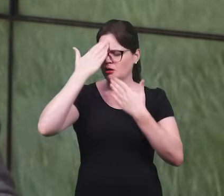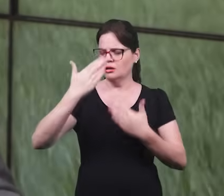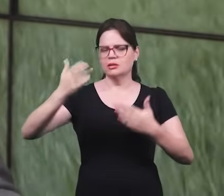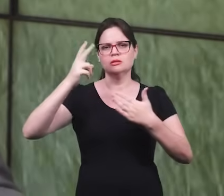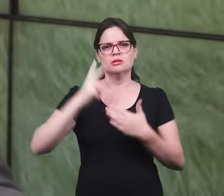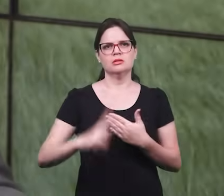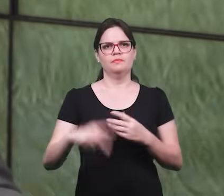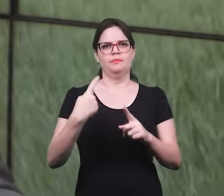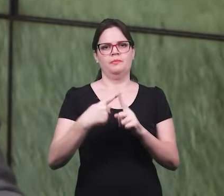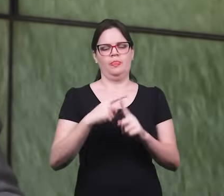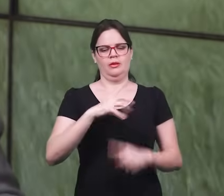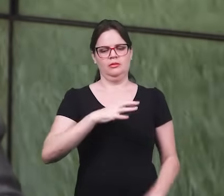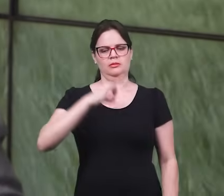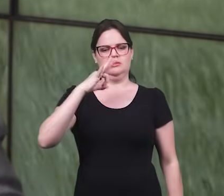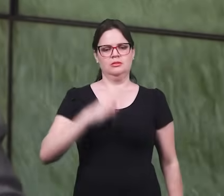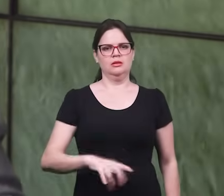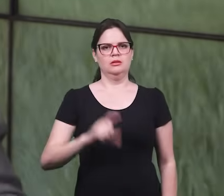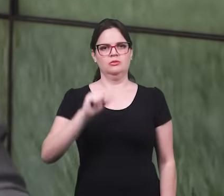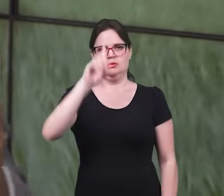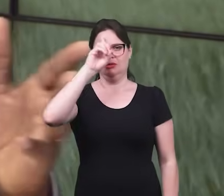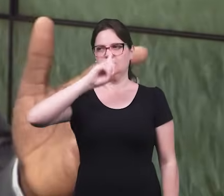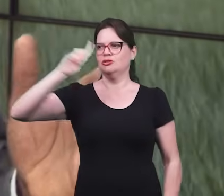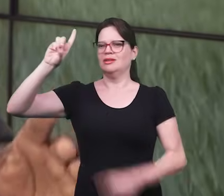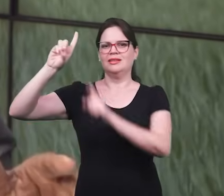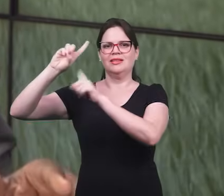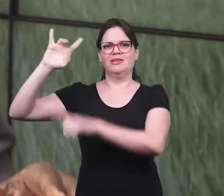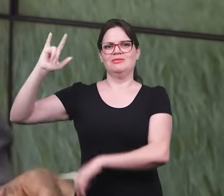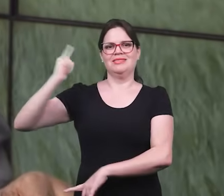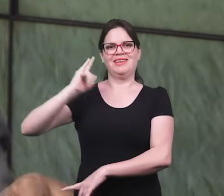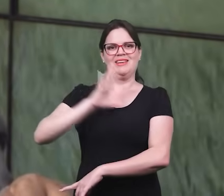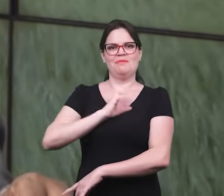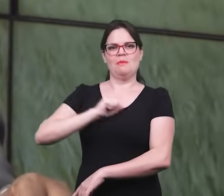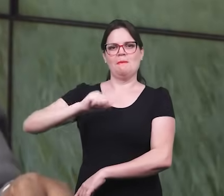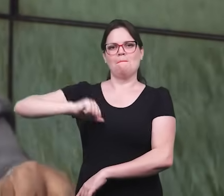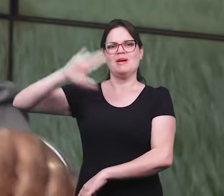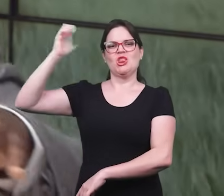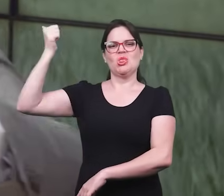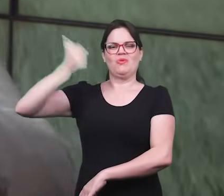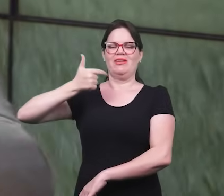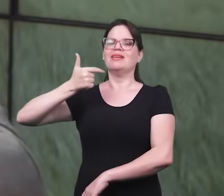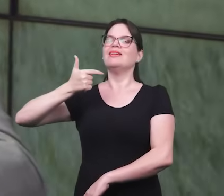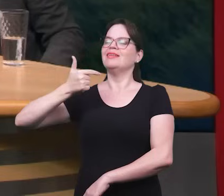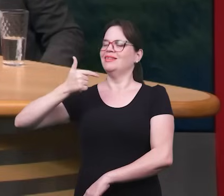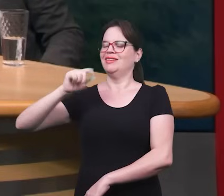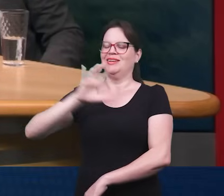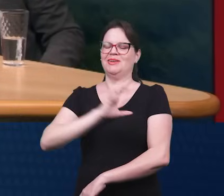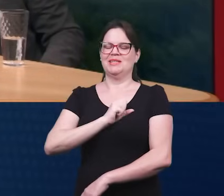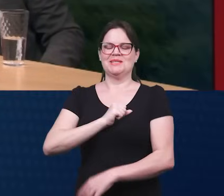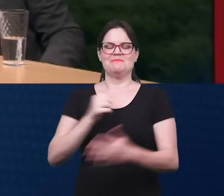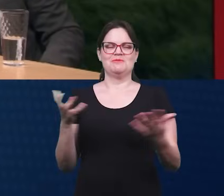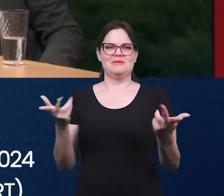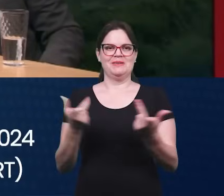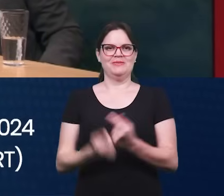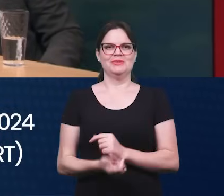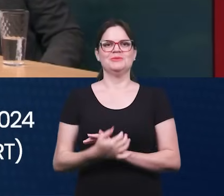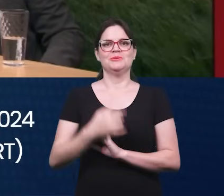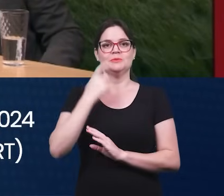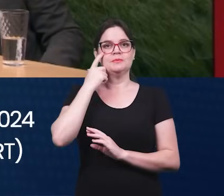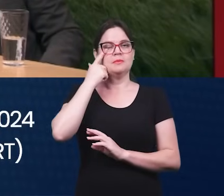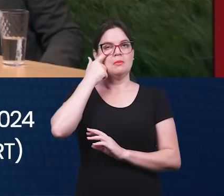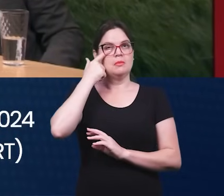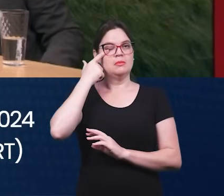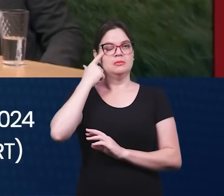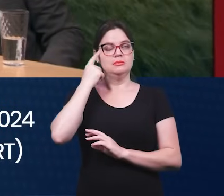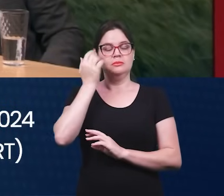eu tenho para mim por certo e aquele que me amou é maior do que todas as coisas e mecheu com este amor maravilhoso a Deus é uma coisa que não dá para